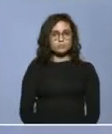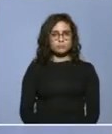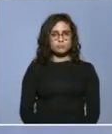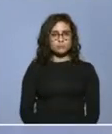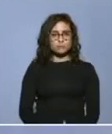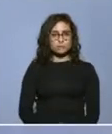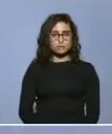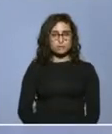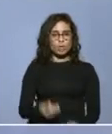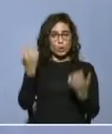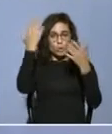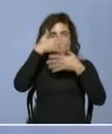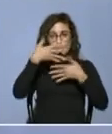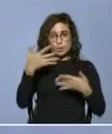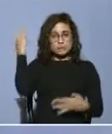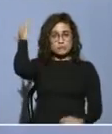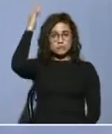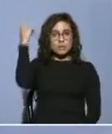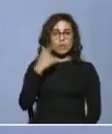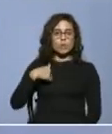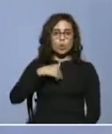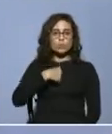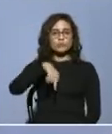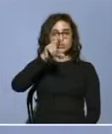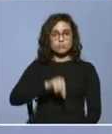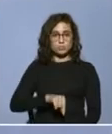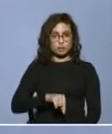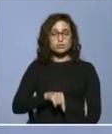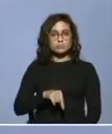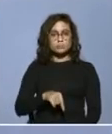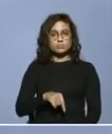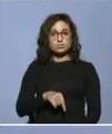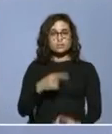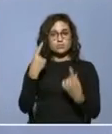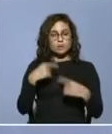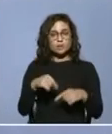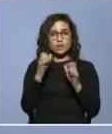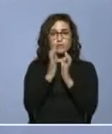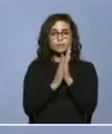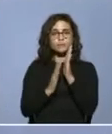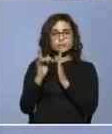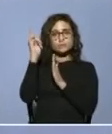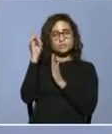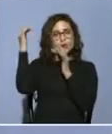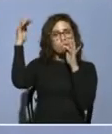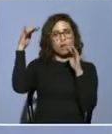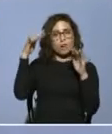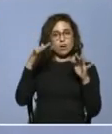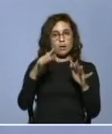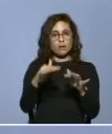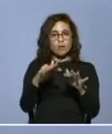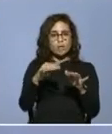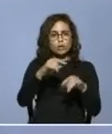Nesta noite santa, somos também nós envolvidos pela glória divina que ultrapassa tempos e